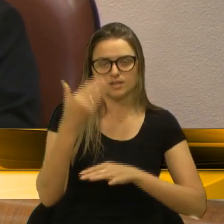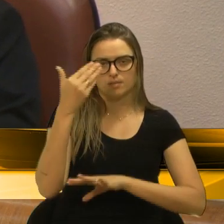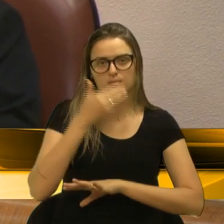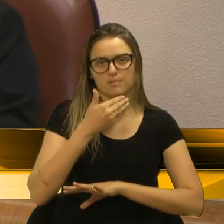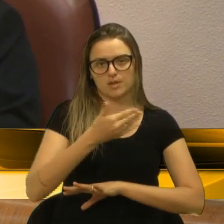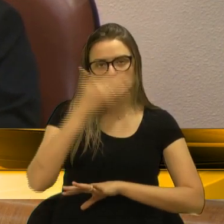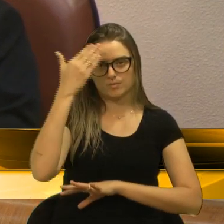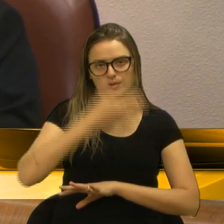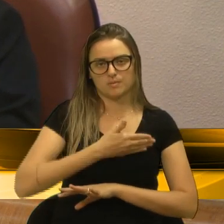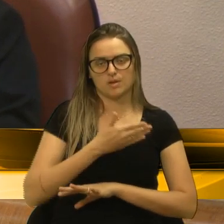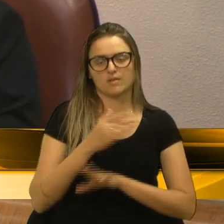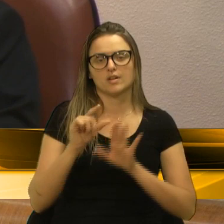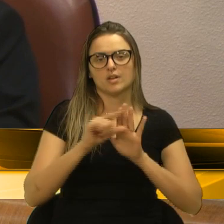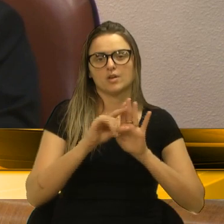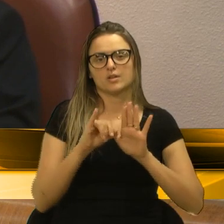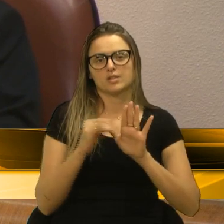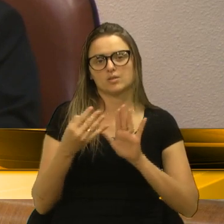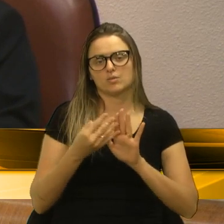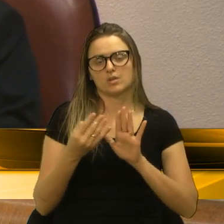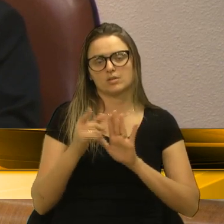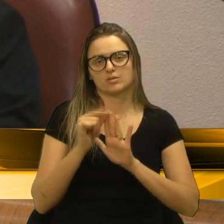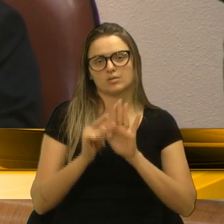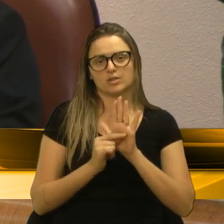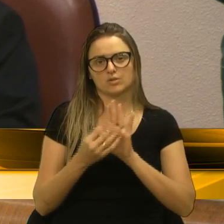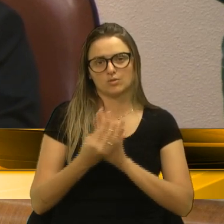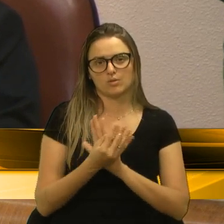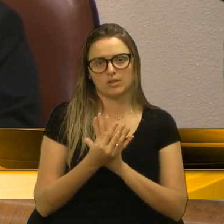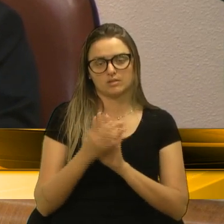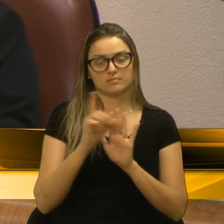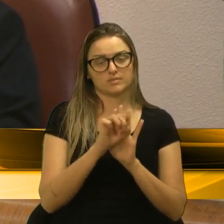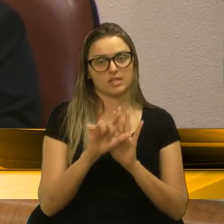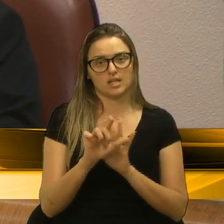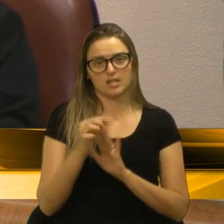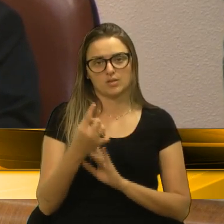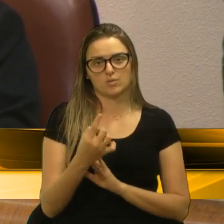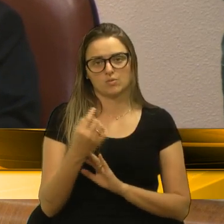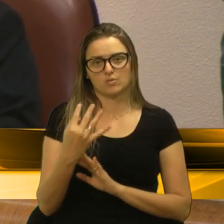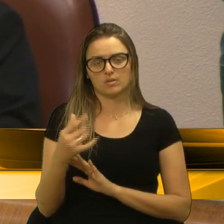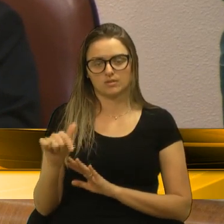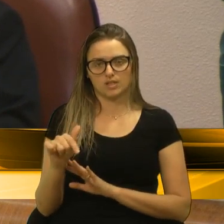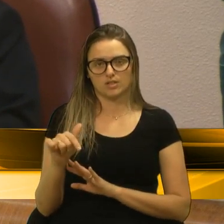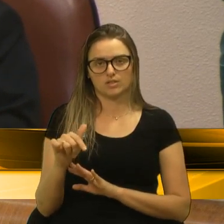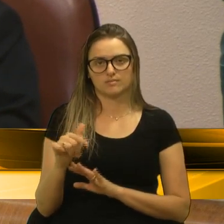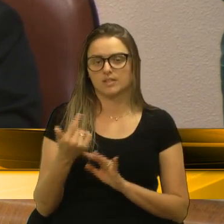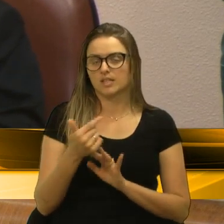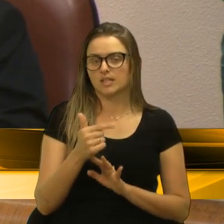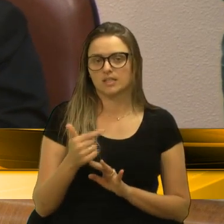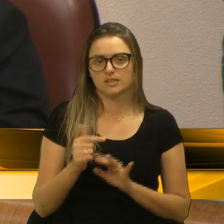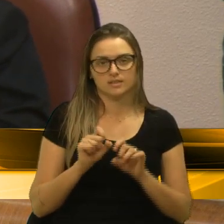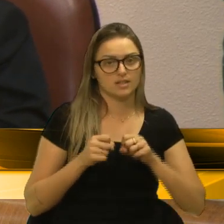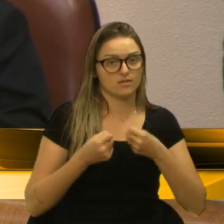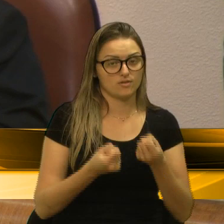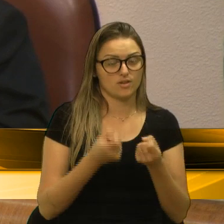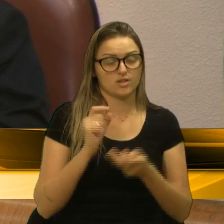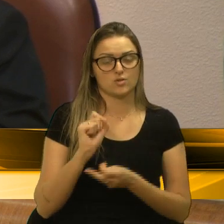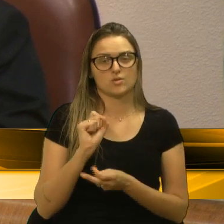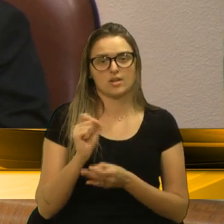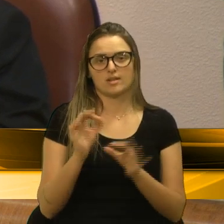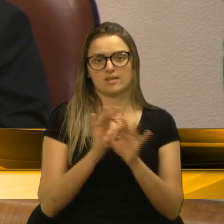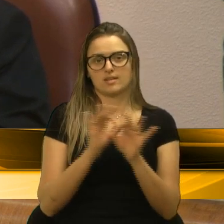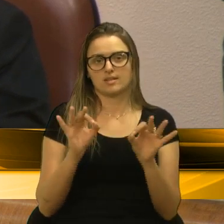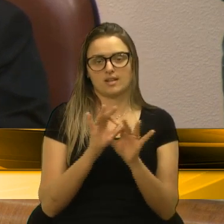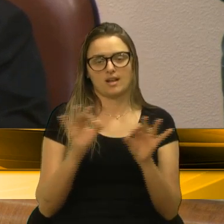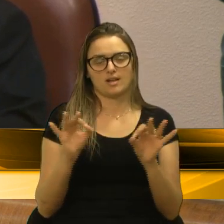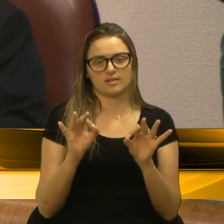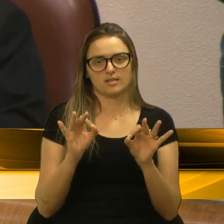em qual dos incisos do artigo 4 do DL 201/67 o denunciado infringiu. Defende que em nenhum dos depoimentos foi